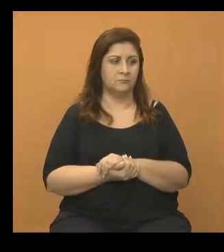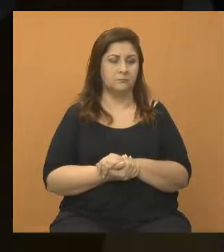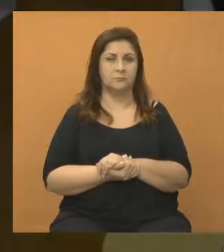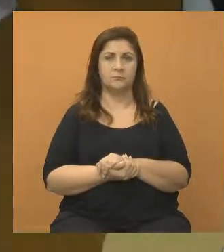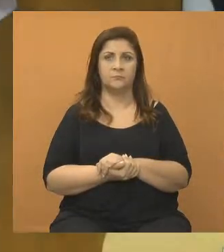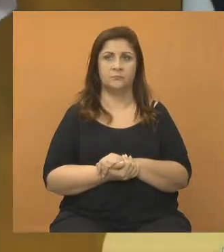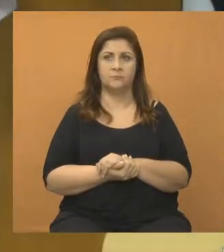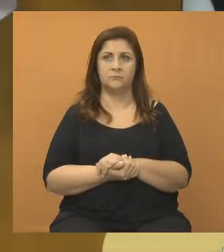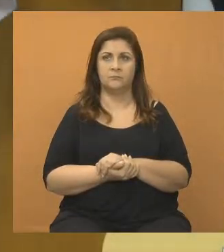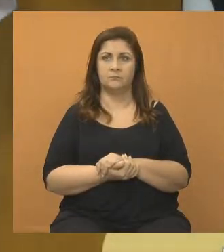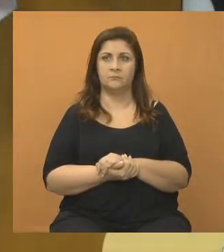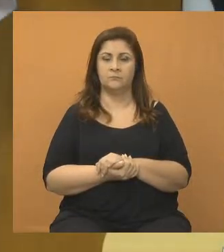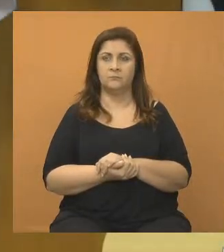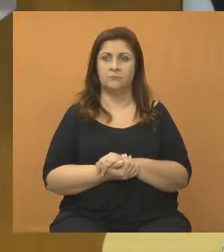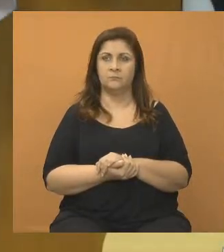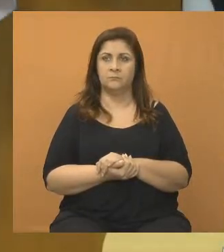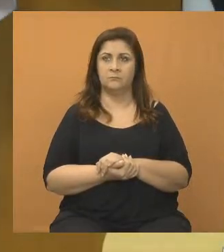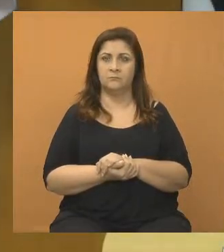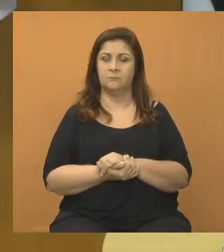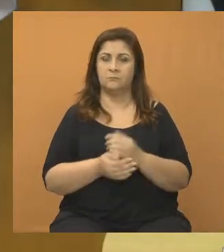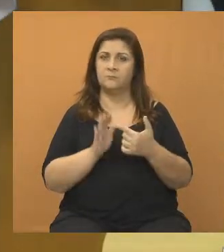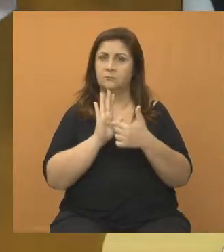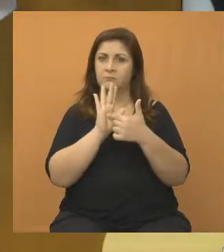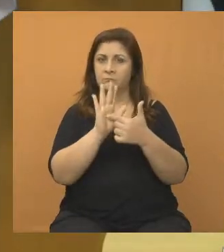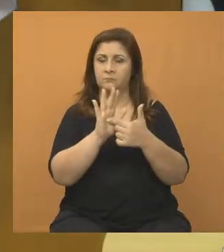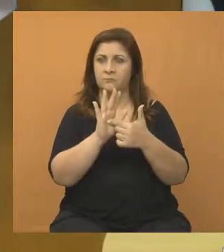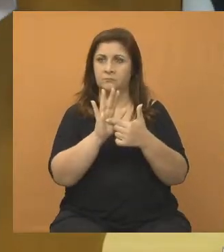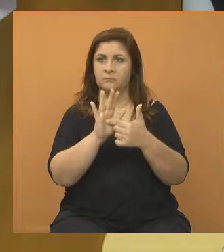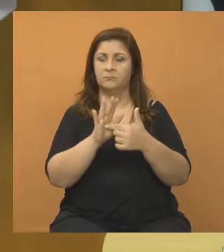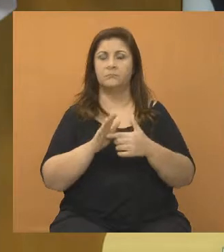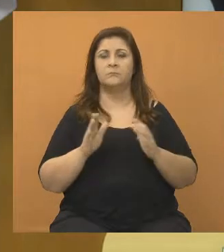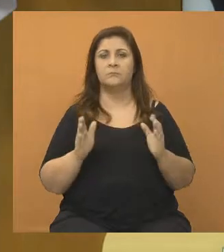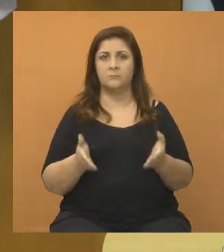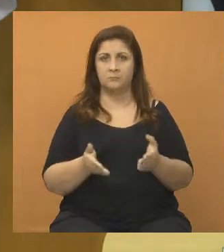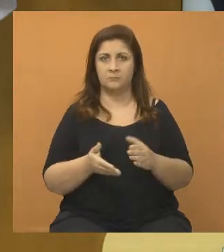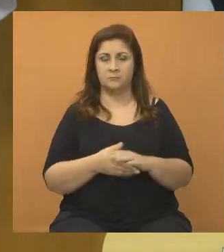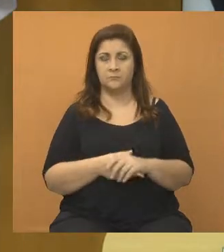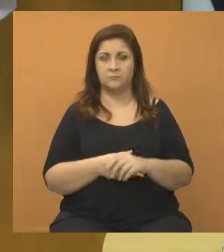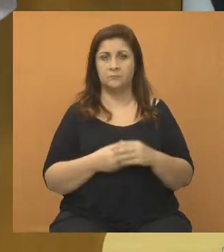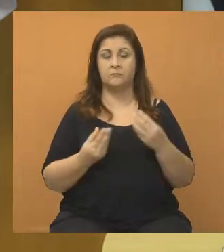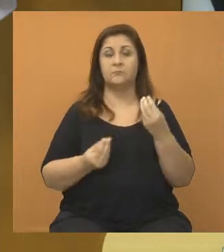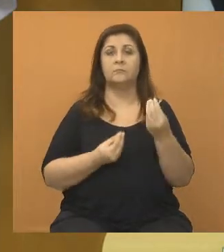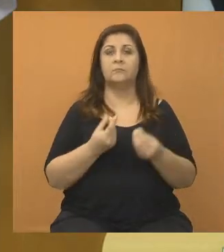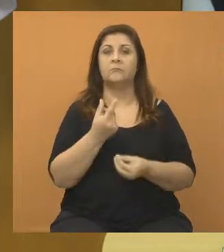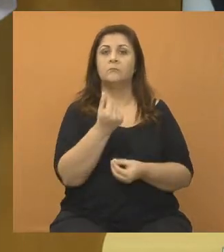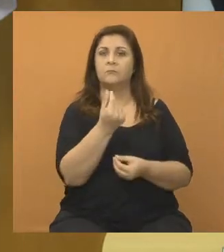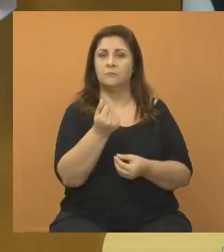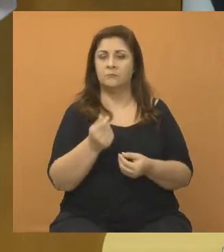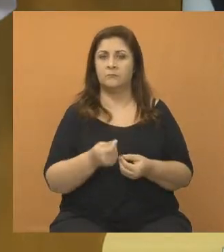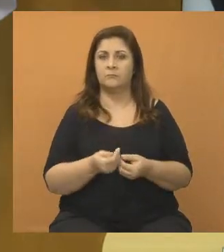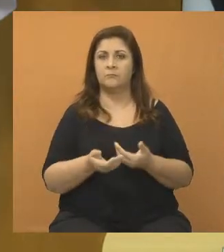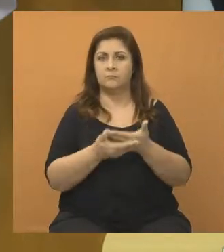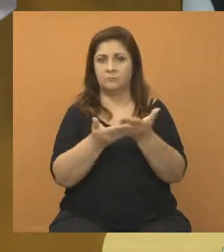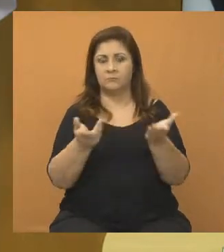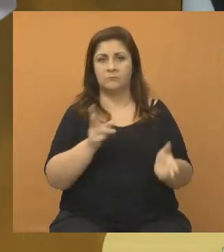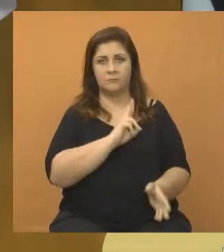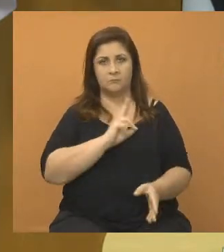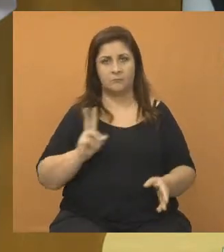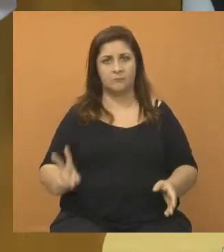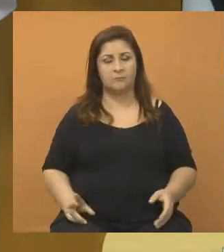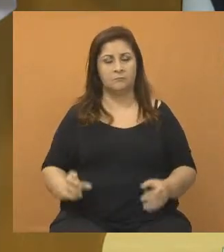Com isso, a gente encerra aqui a apresentação dos números e passa para os vereadores e